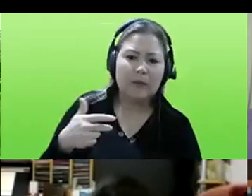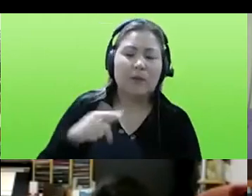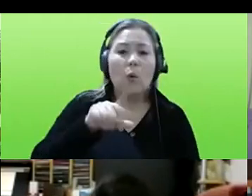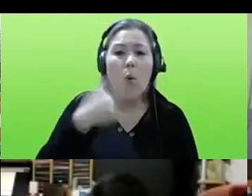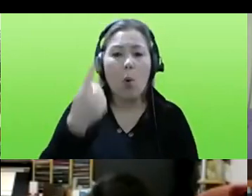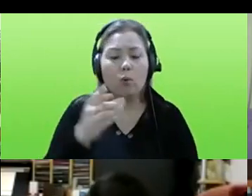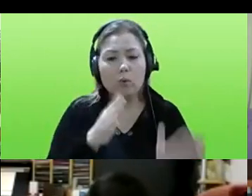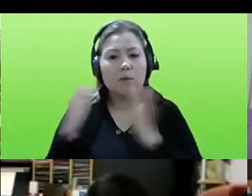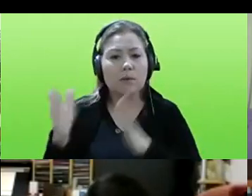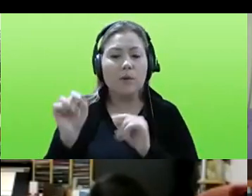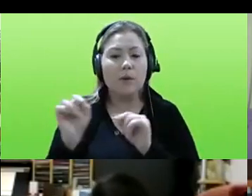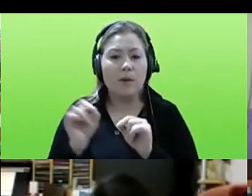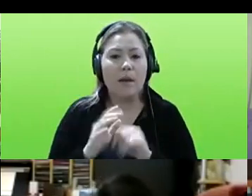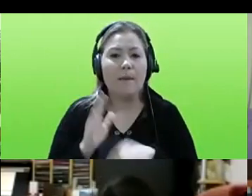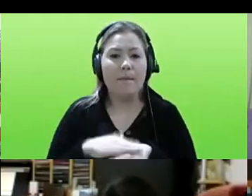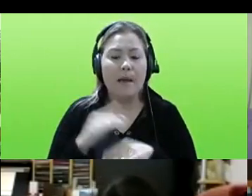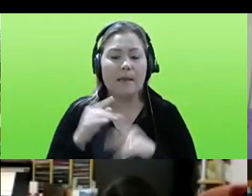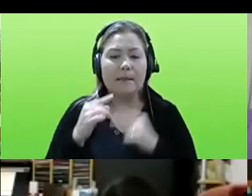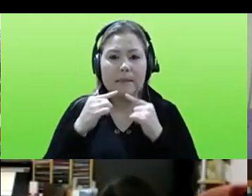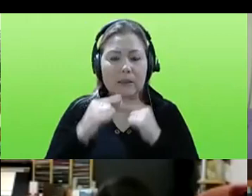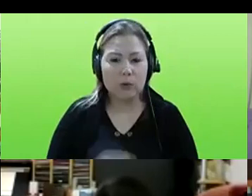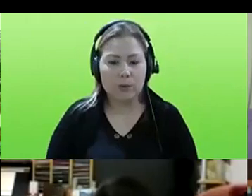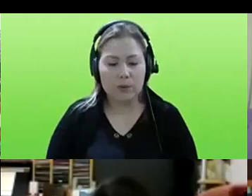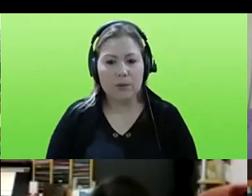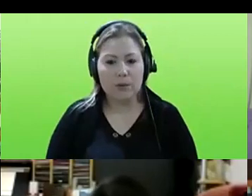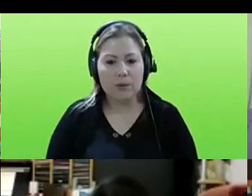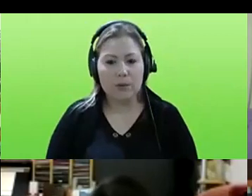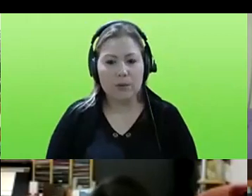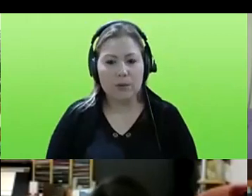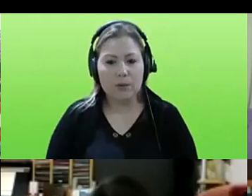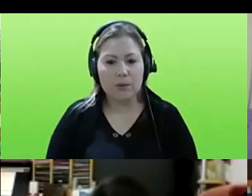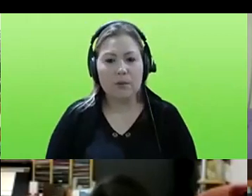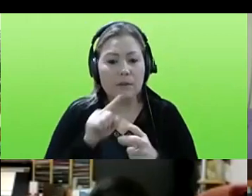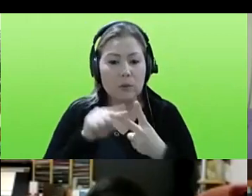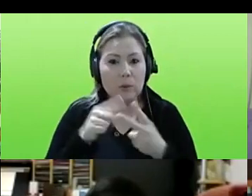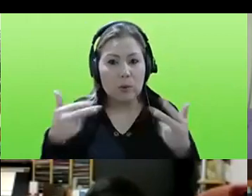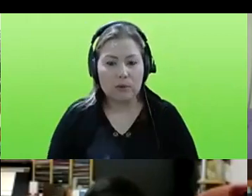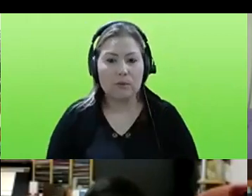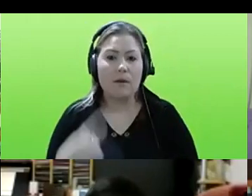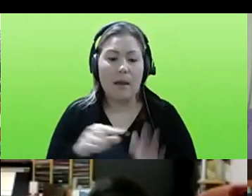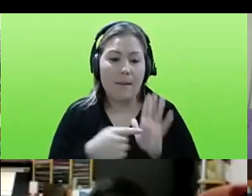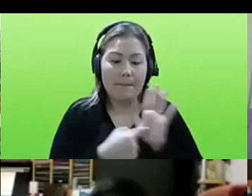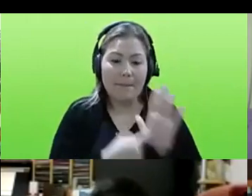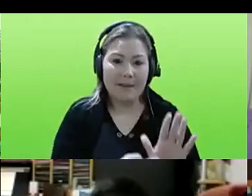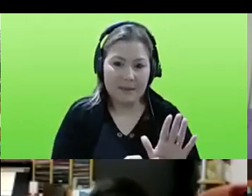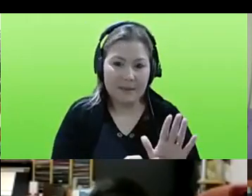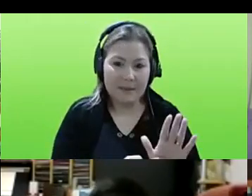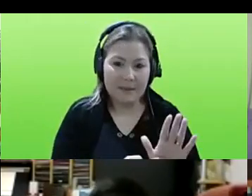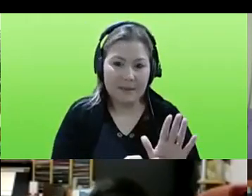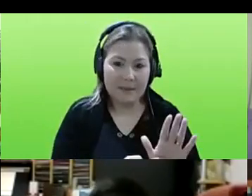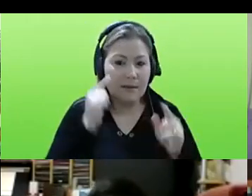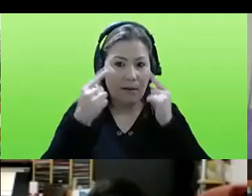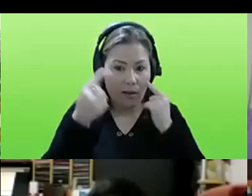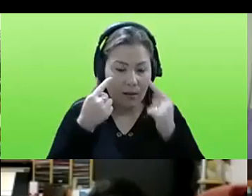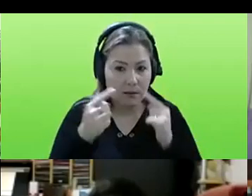nível é um nível mais crítico, né? Então, a gente vai fazer as duas coisas. A gente apresenta as ideias, os temas,